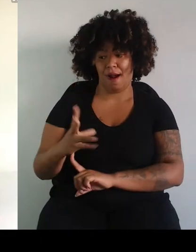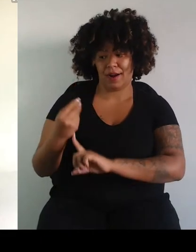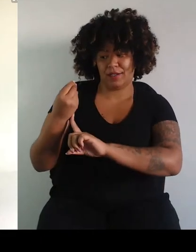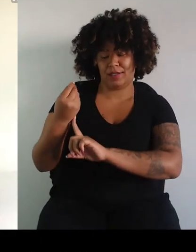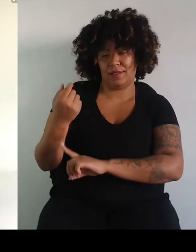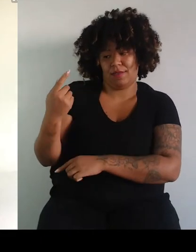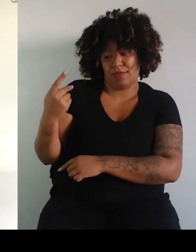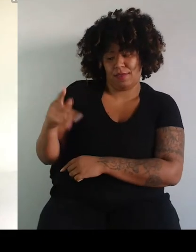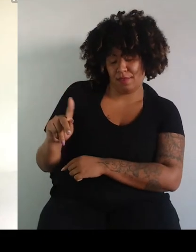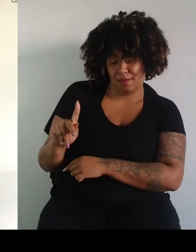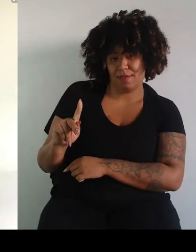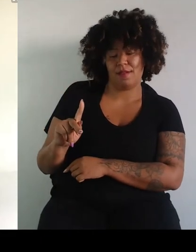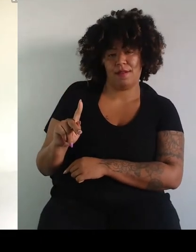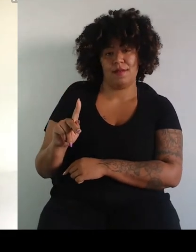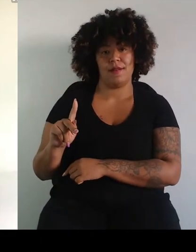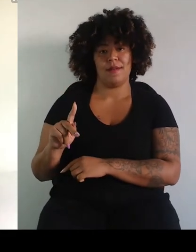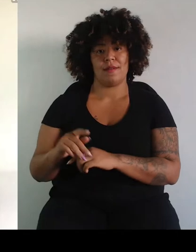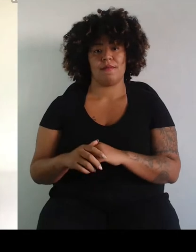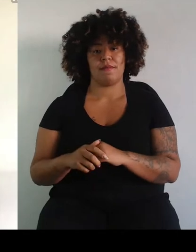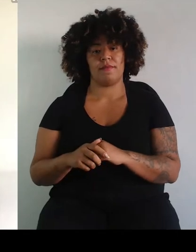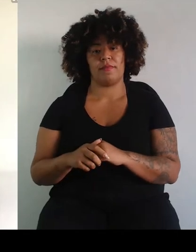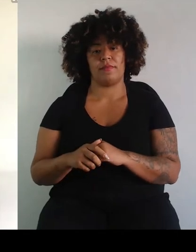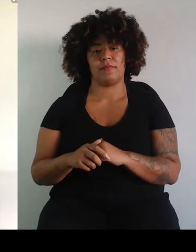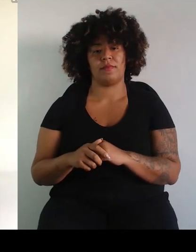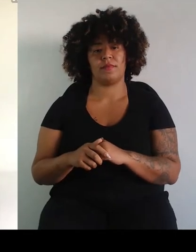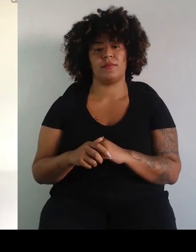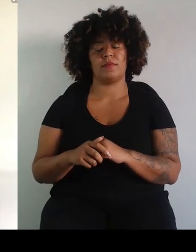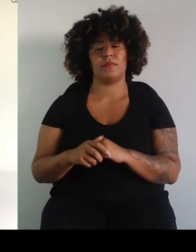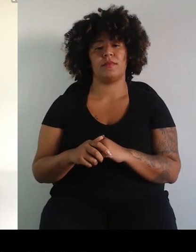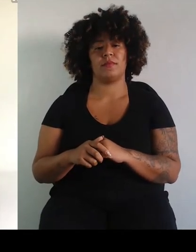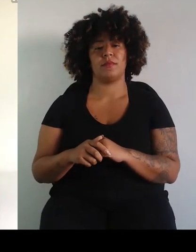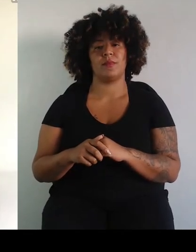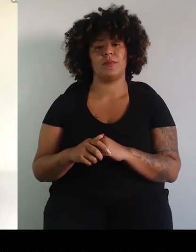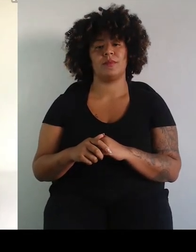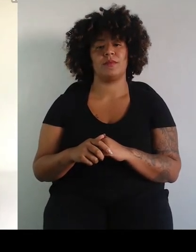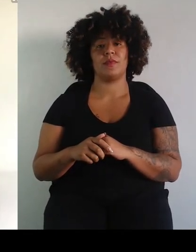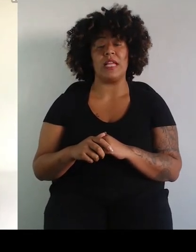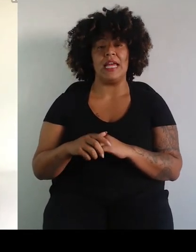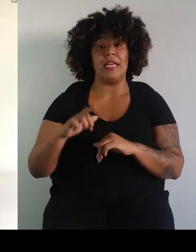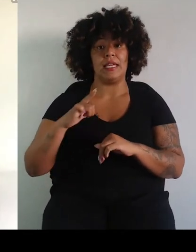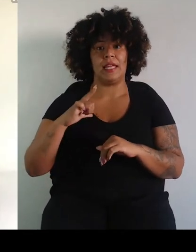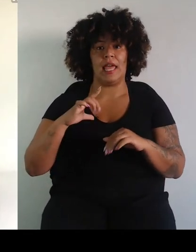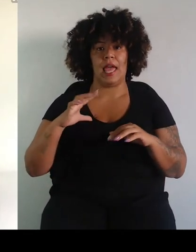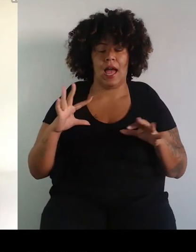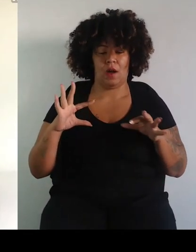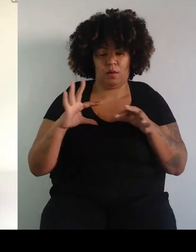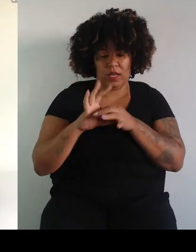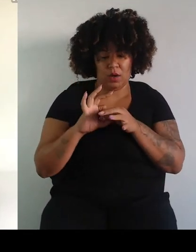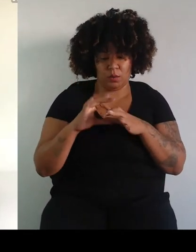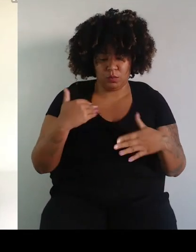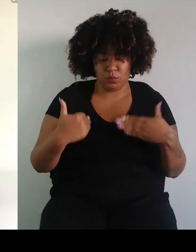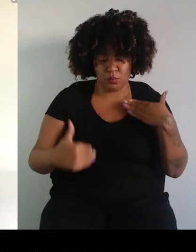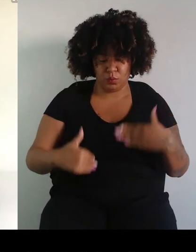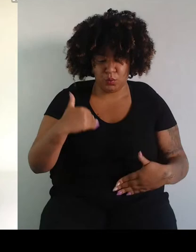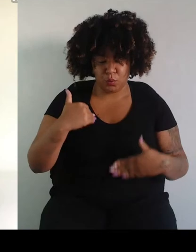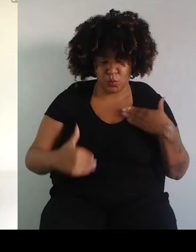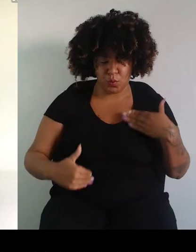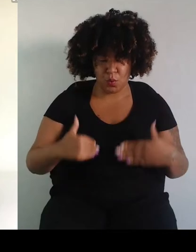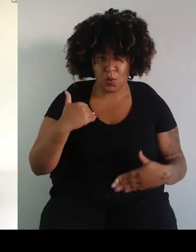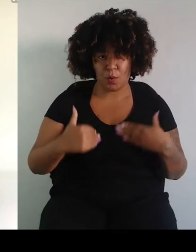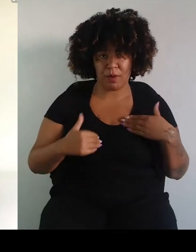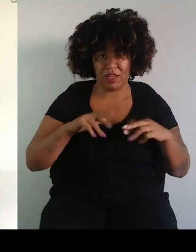é são mais vinculadas ao corpo do que o rosto por exemplo